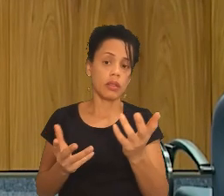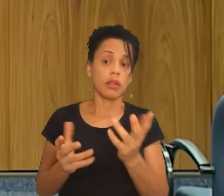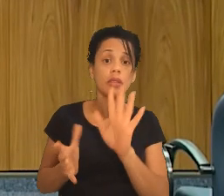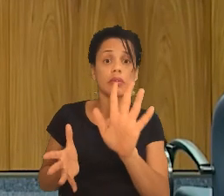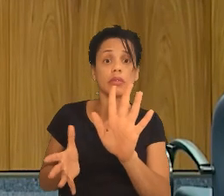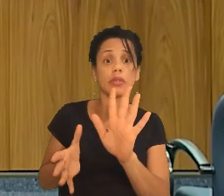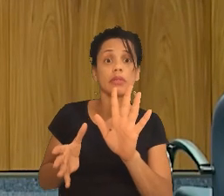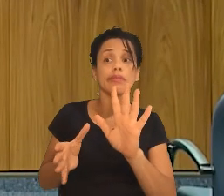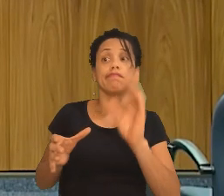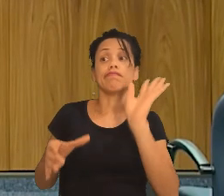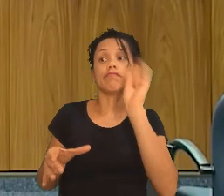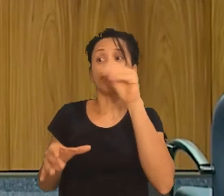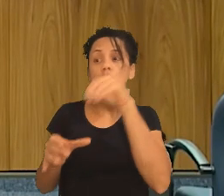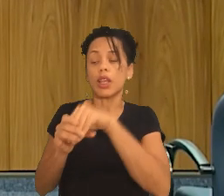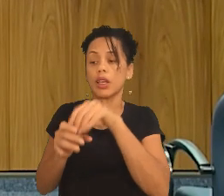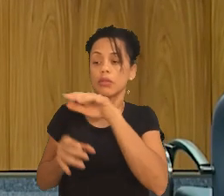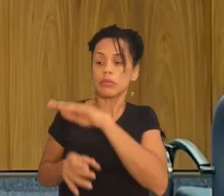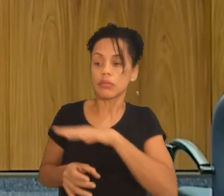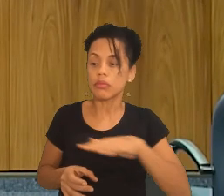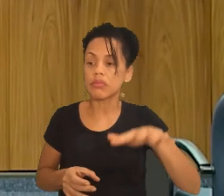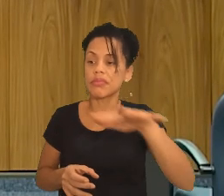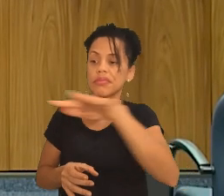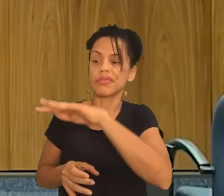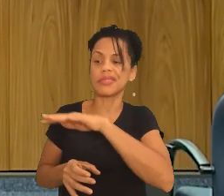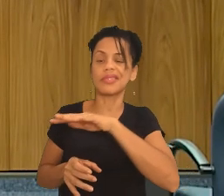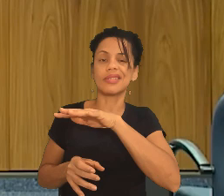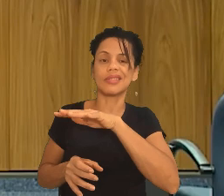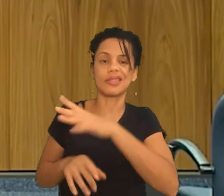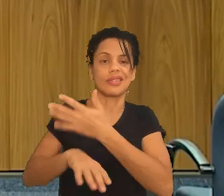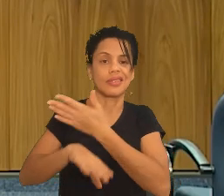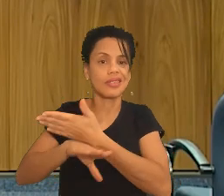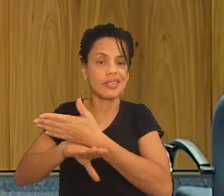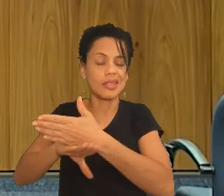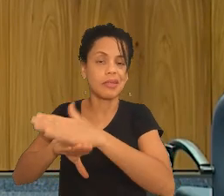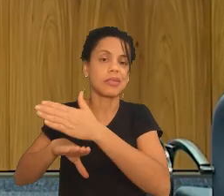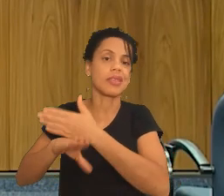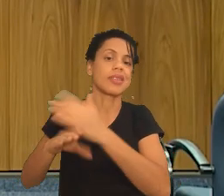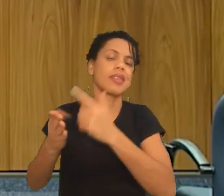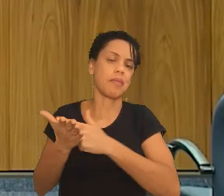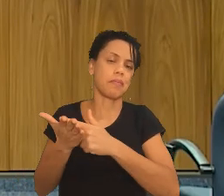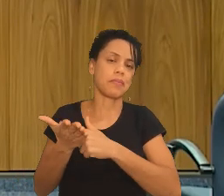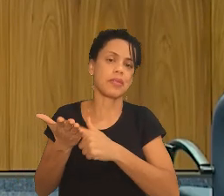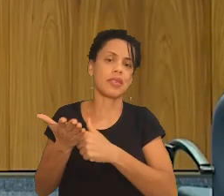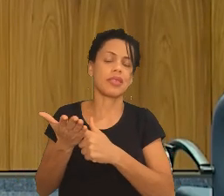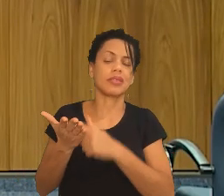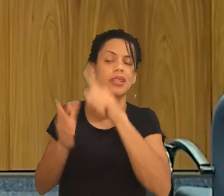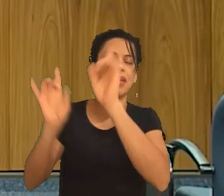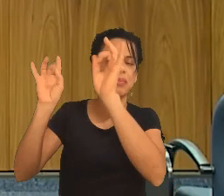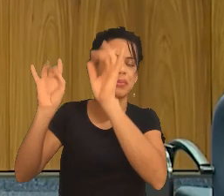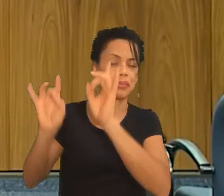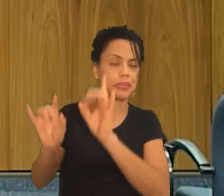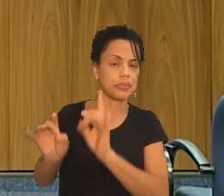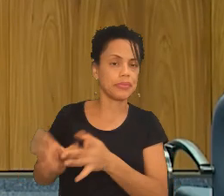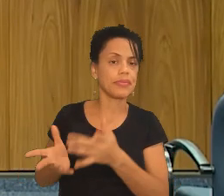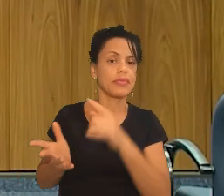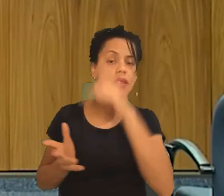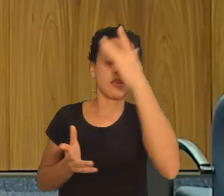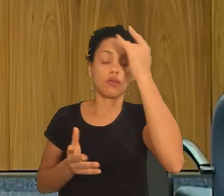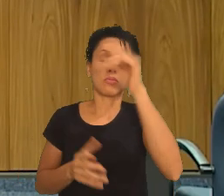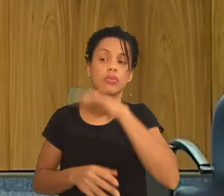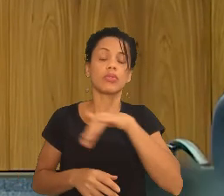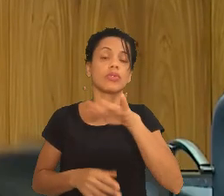meus círculos brancos ocidentais, né, privilegiados, muitas vezes eu escuto, poxa, mas esse pessoal